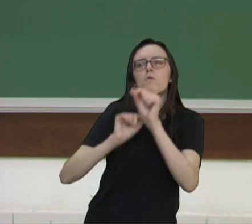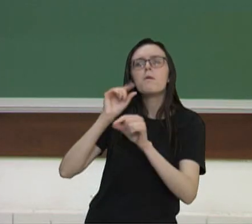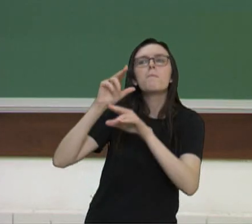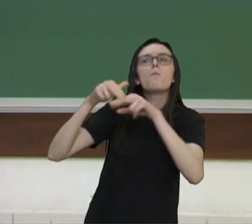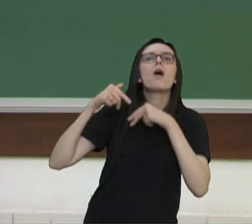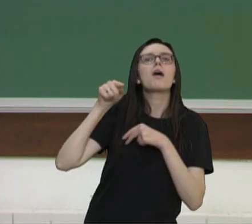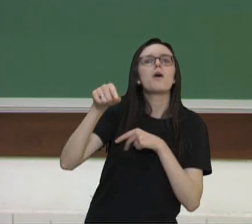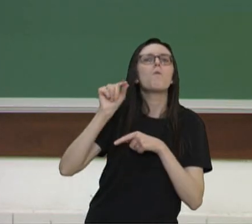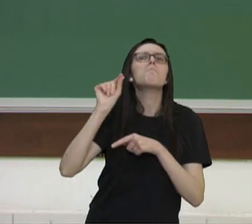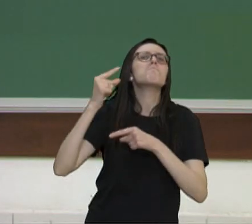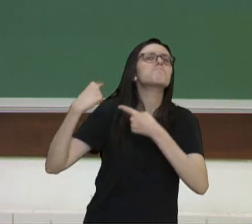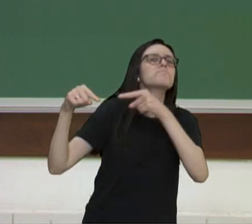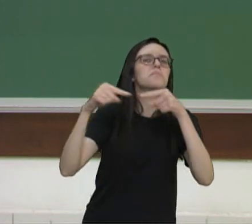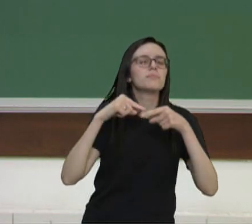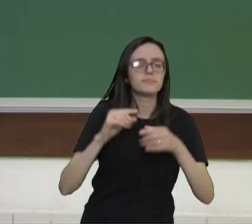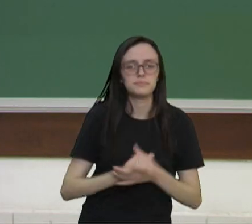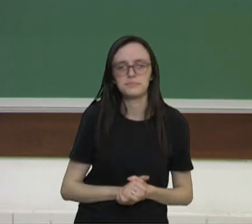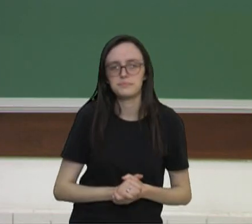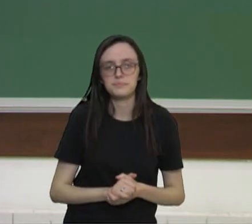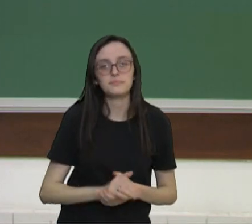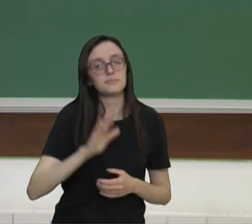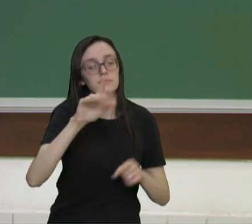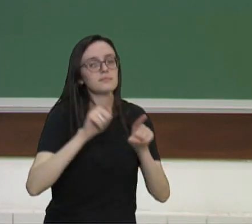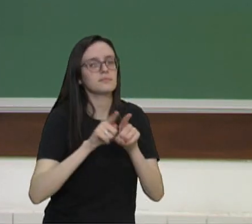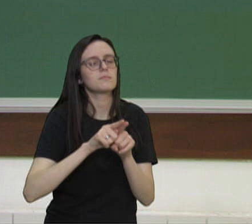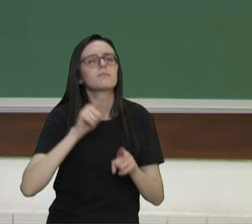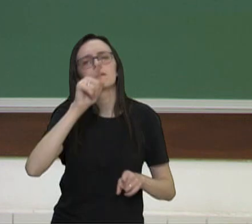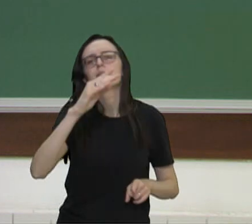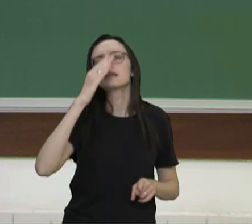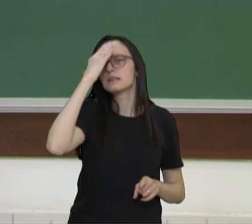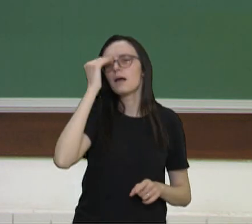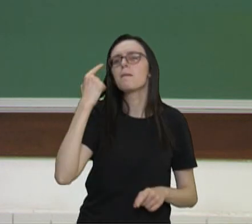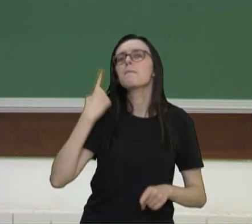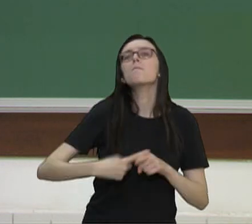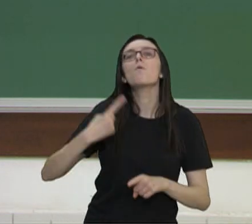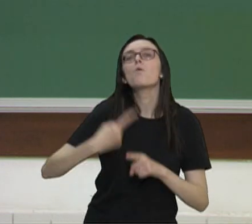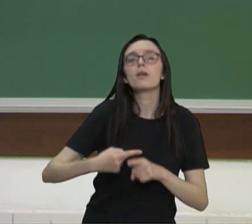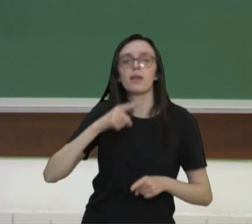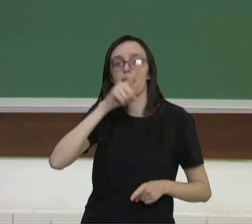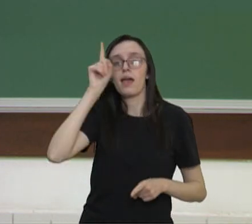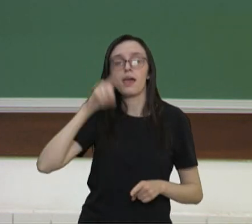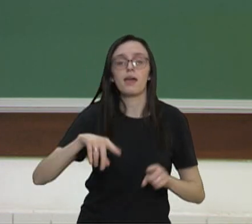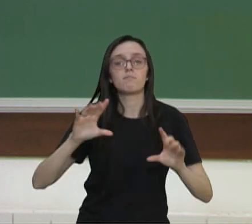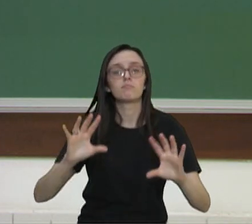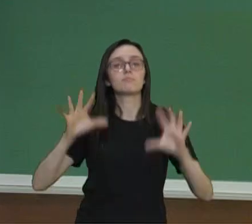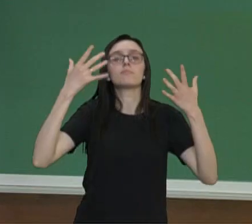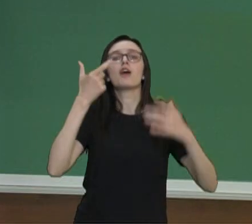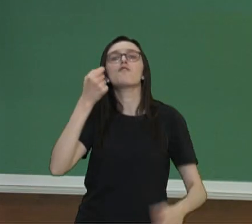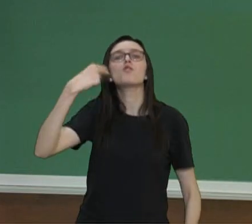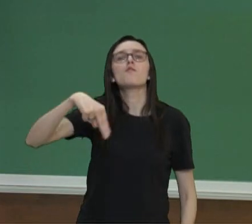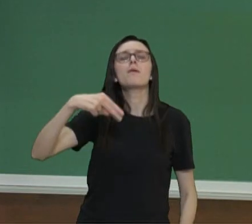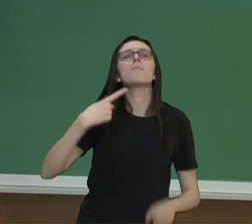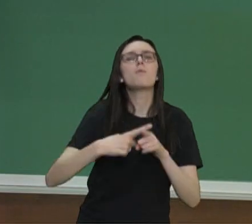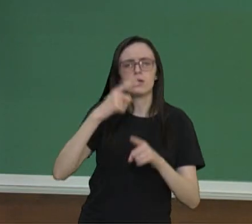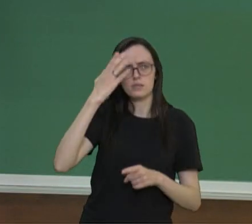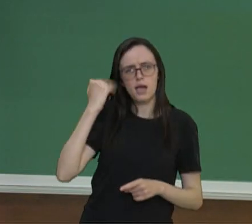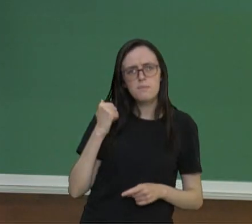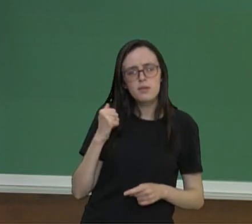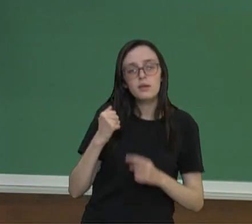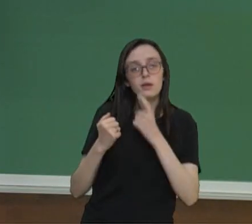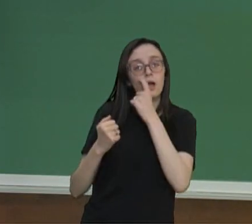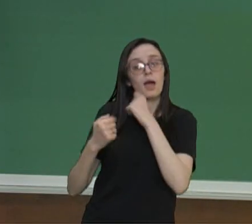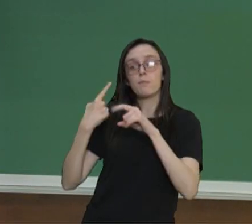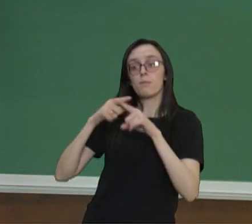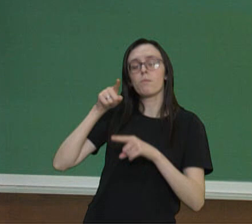da Consciência Negra? Ainda mais, você sabe por que ele é comemorado no dia 20 de novembro? Porque esse